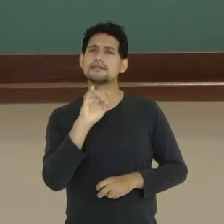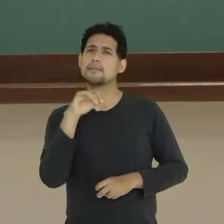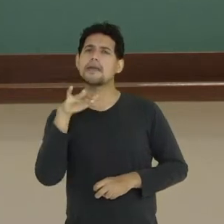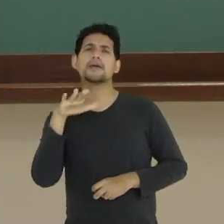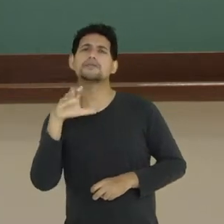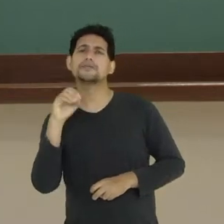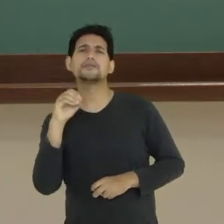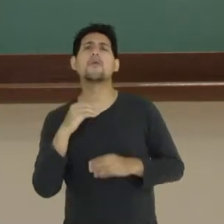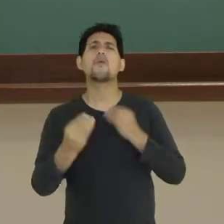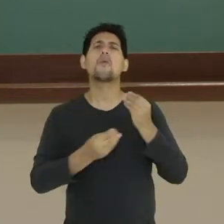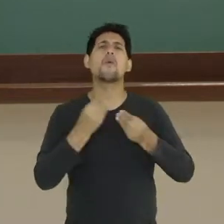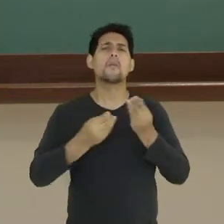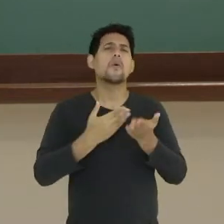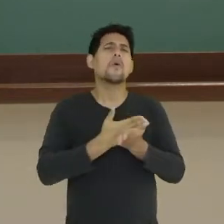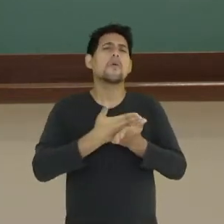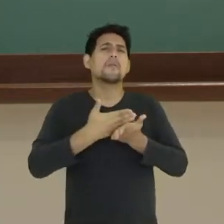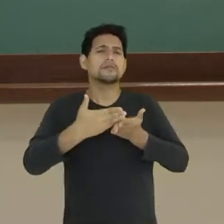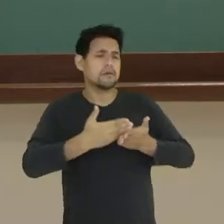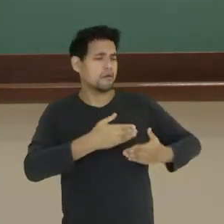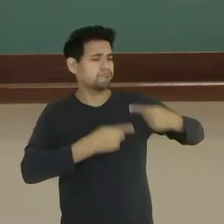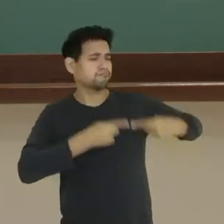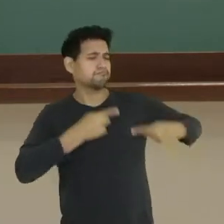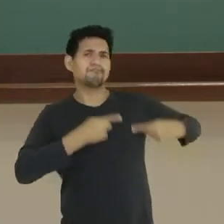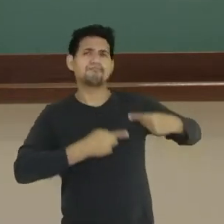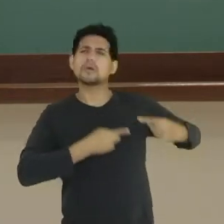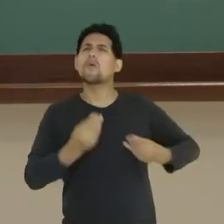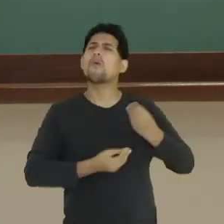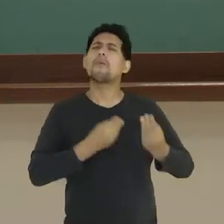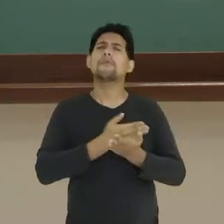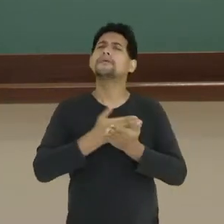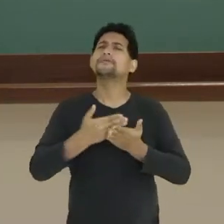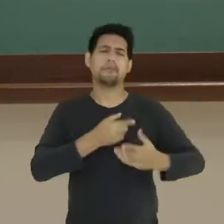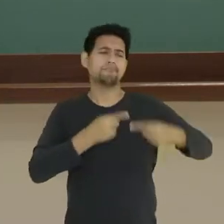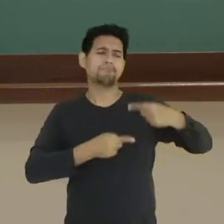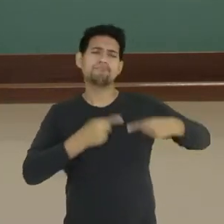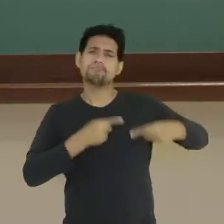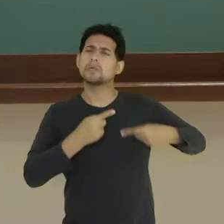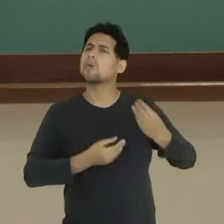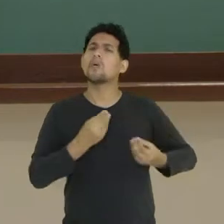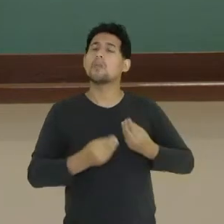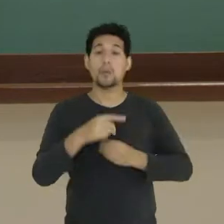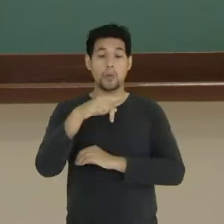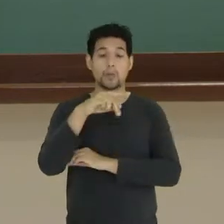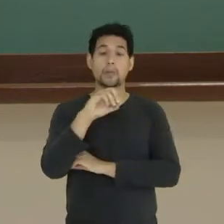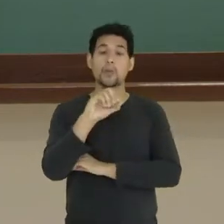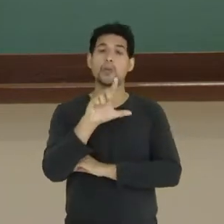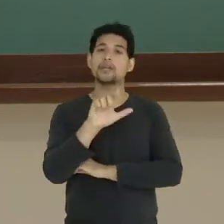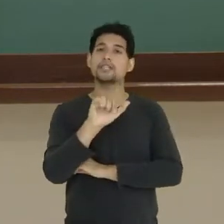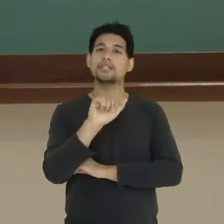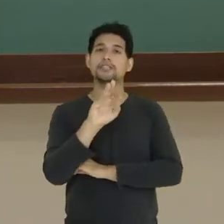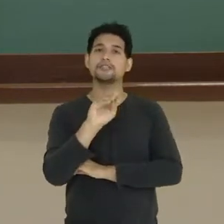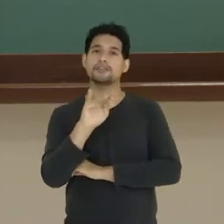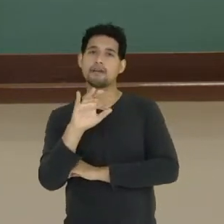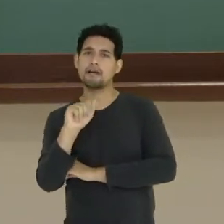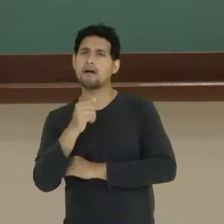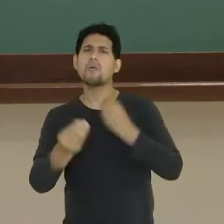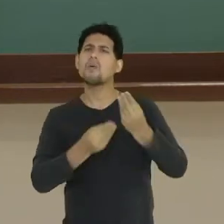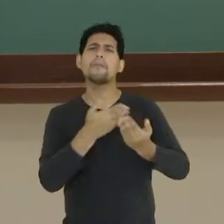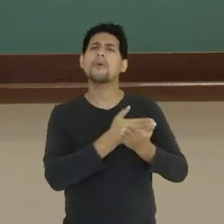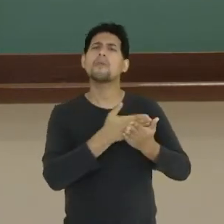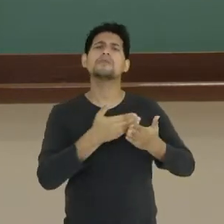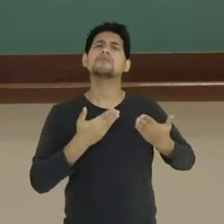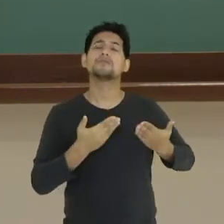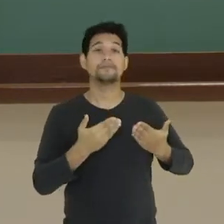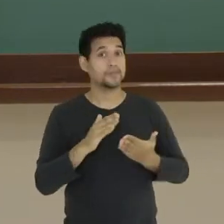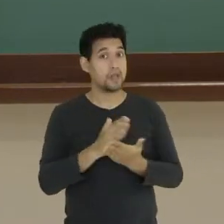da política. Onde será que a política surgiu? Alguns historiadores referem-se a